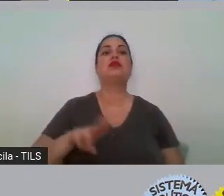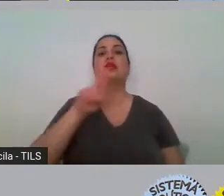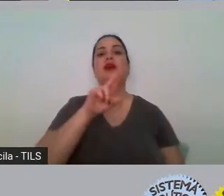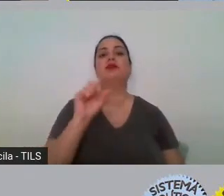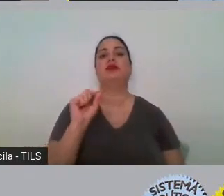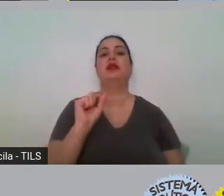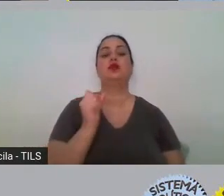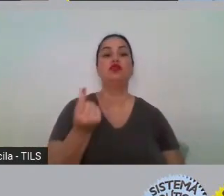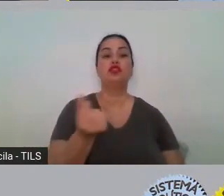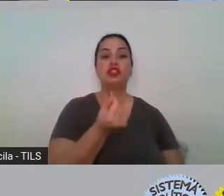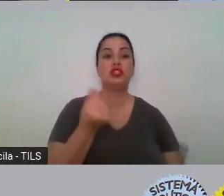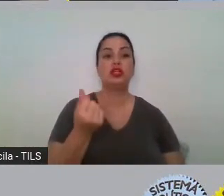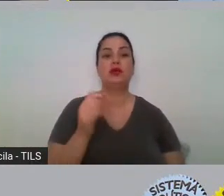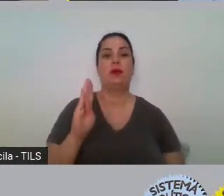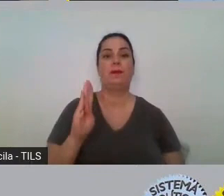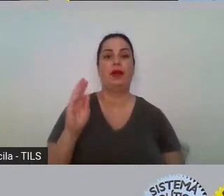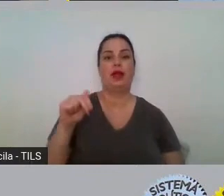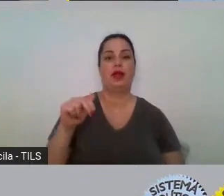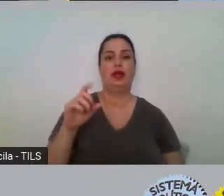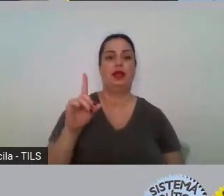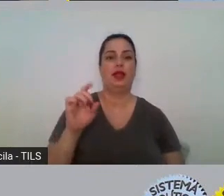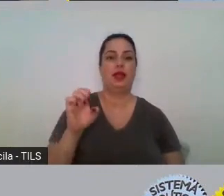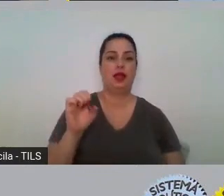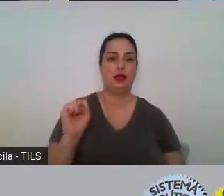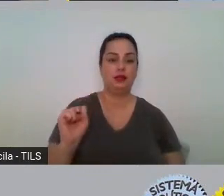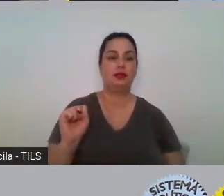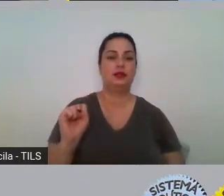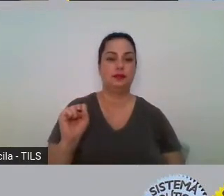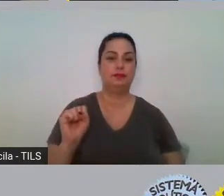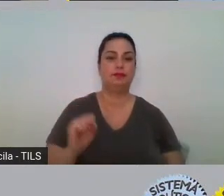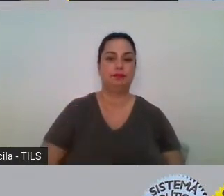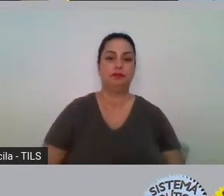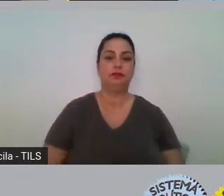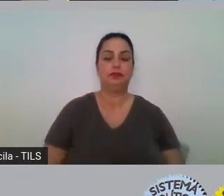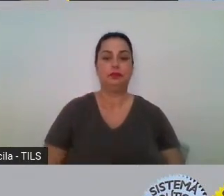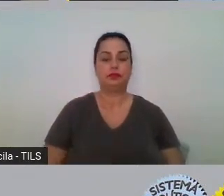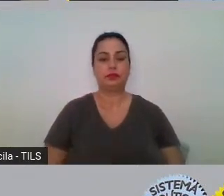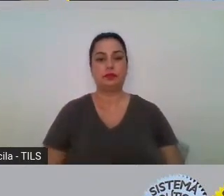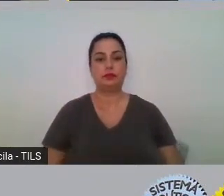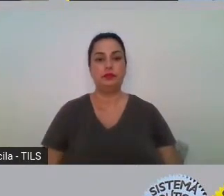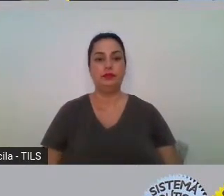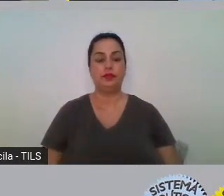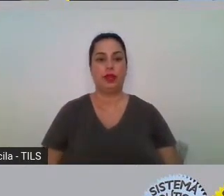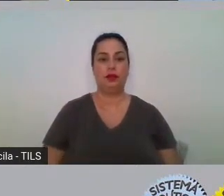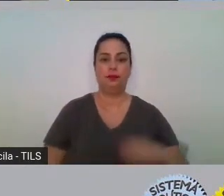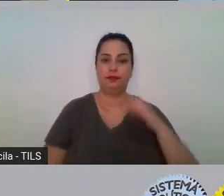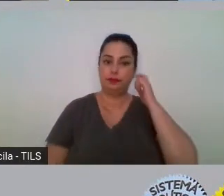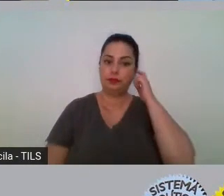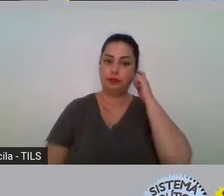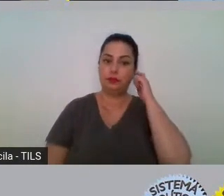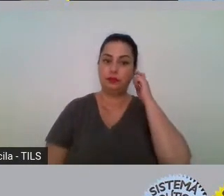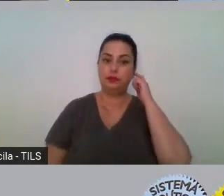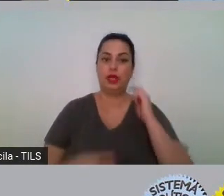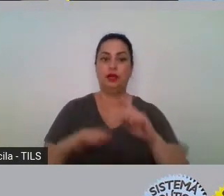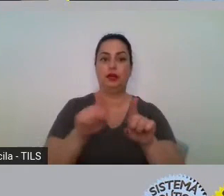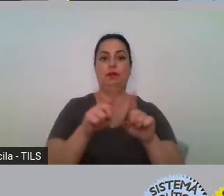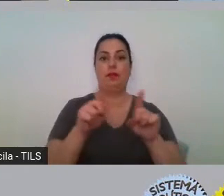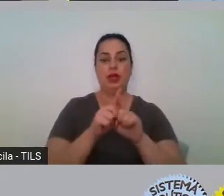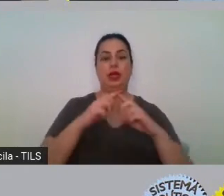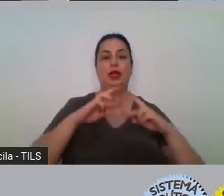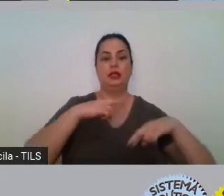que é estatal com o dinheiro do BNDES. Outra coisa, do aprofundamento das reformas da Previdência trabalhista e